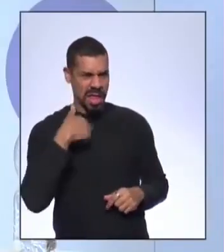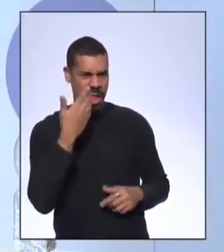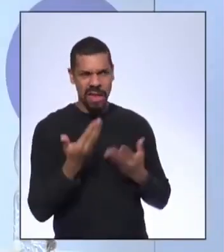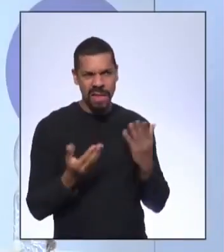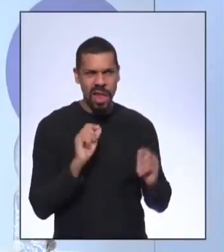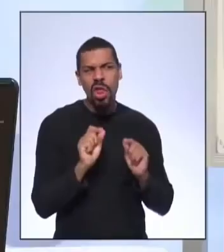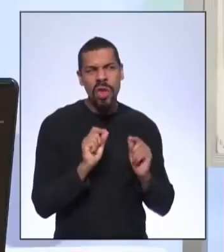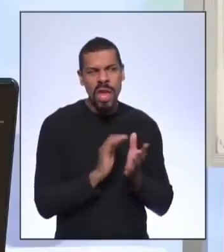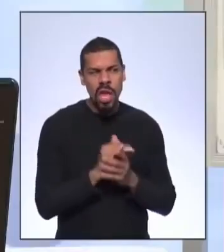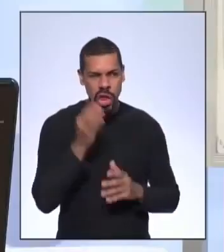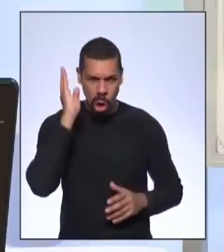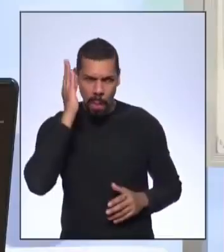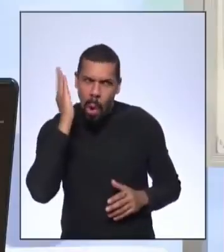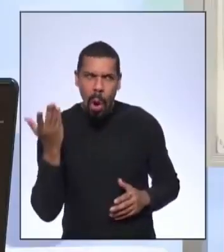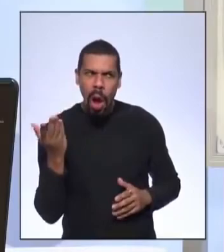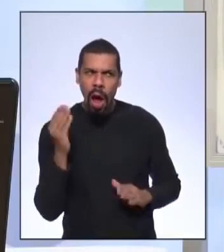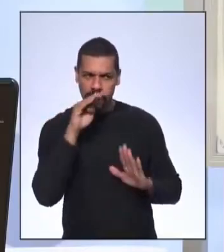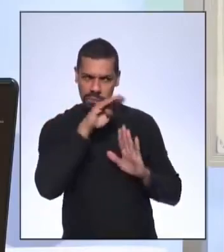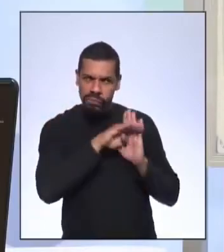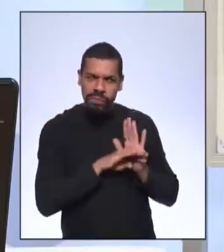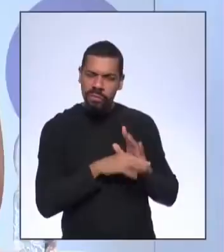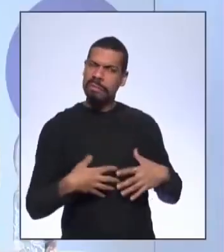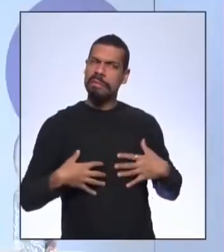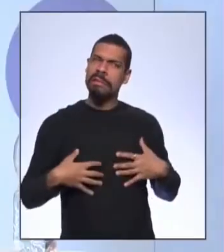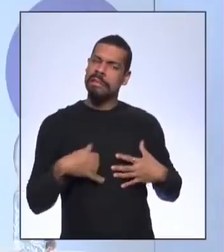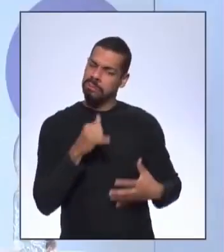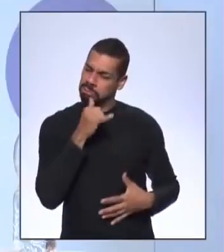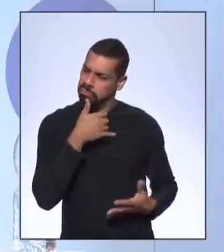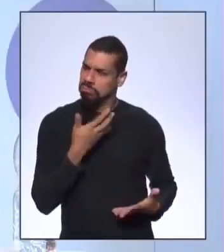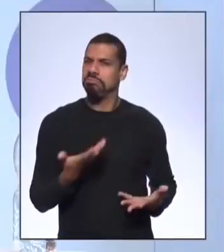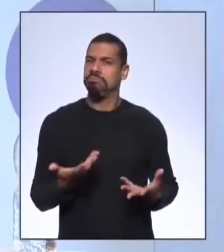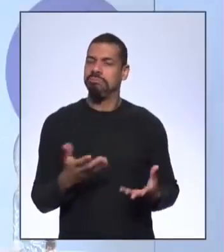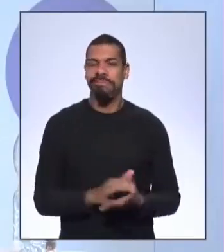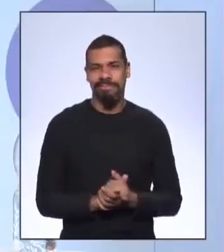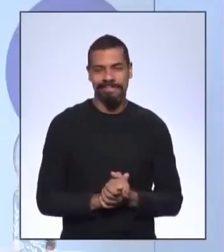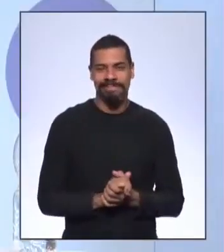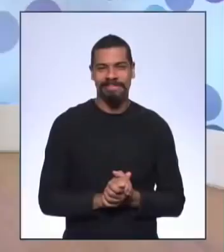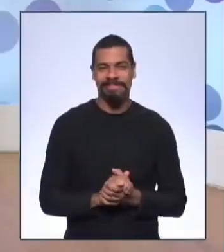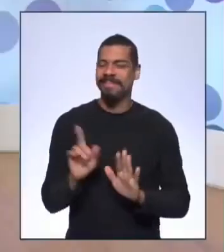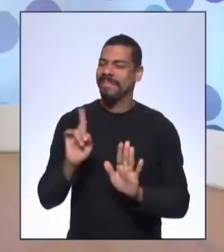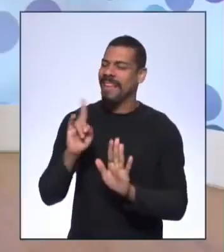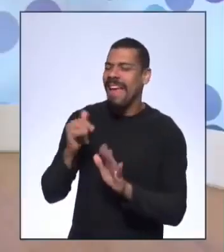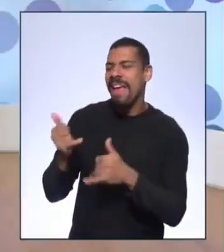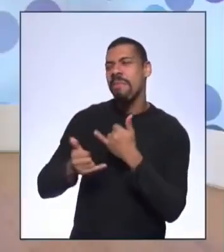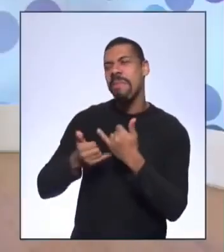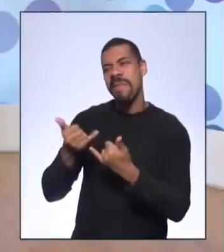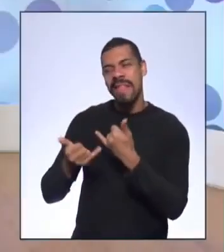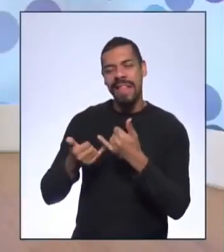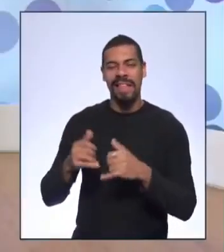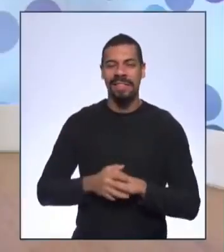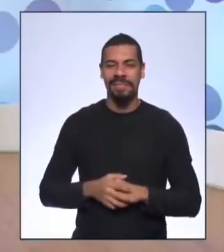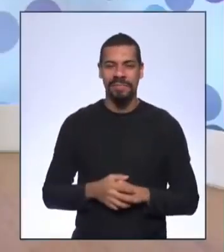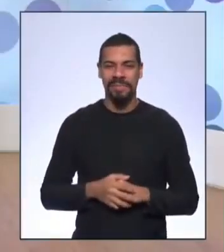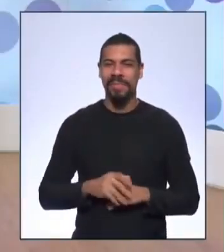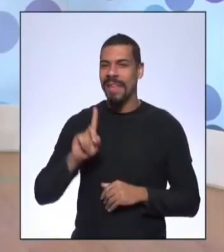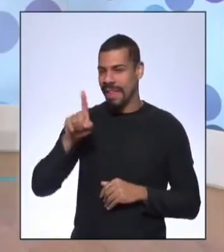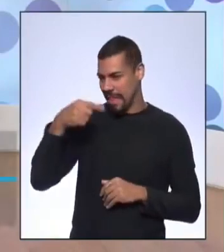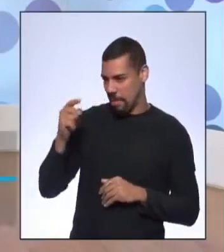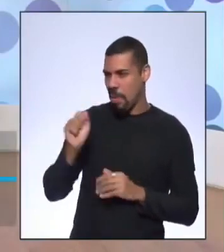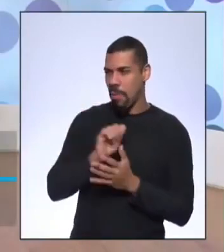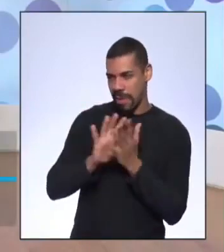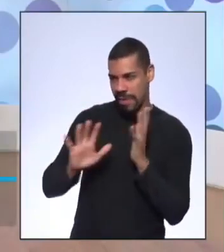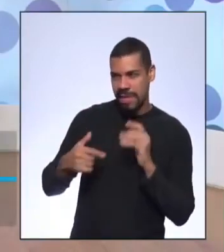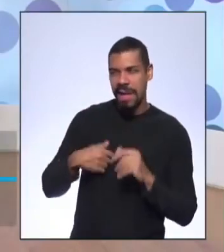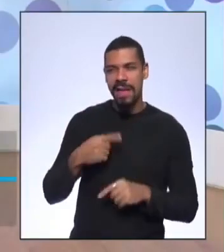menos? Não, de forma alguma. Magoei com isso agora, de forma alguma. É, a hora que acabar a atividade eu